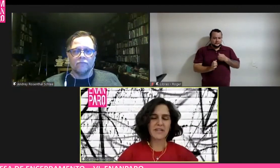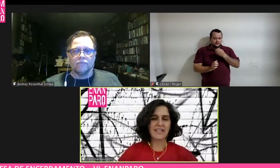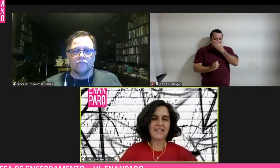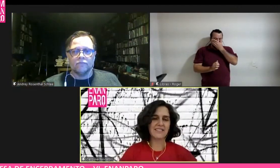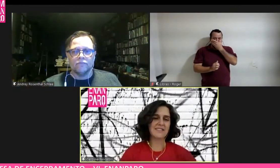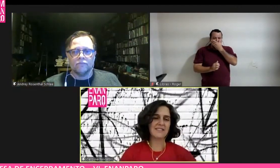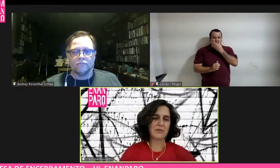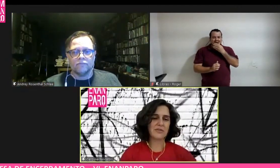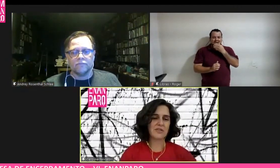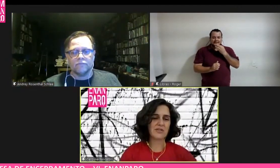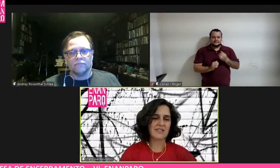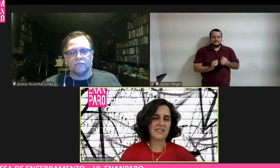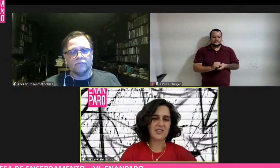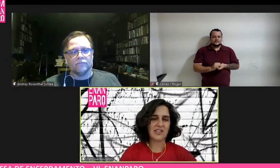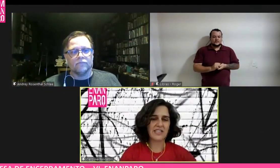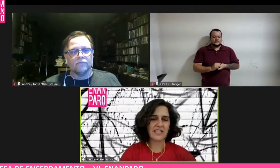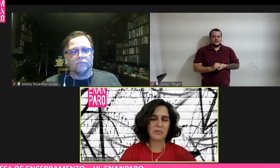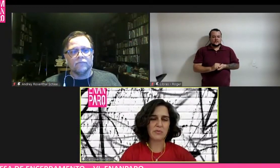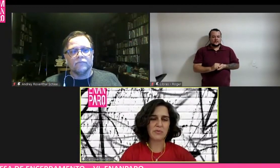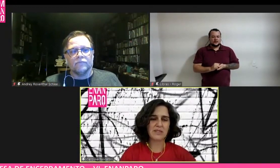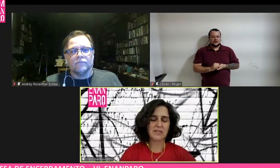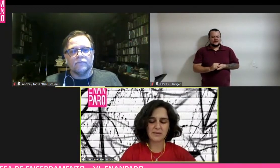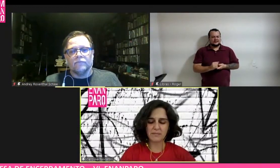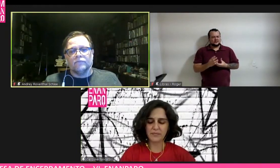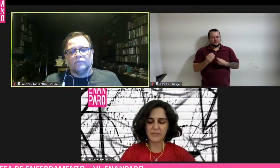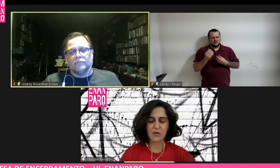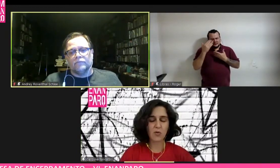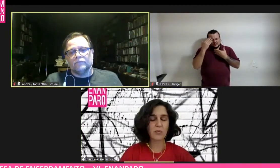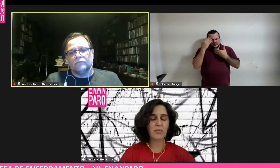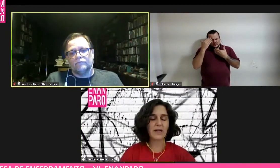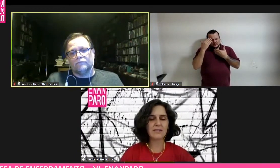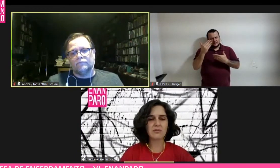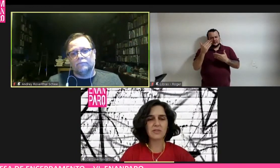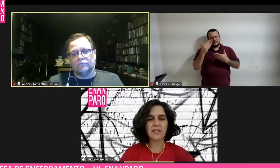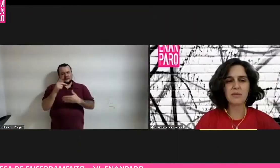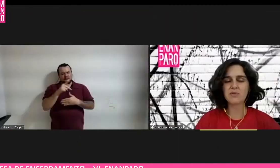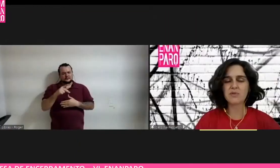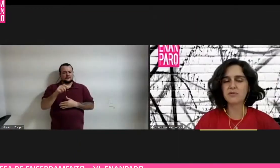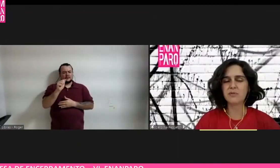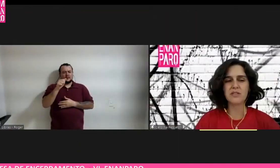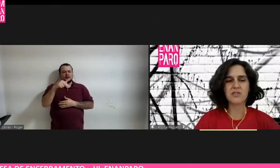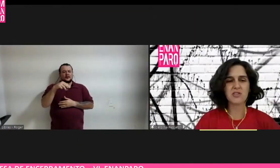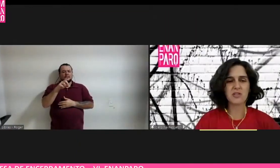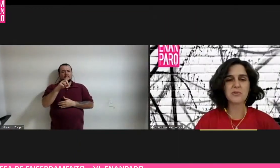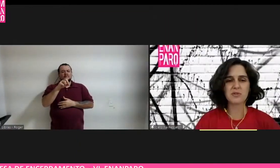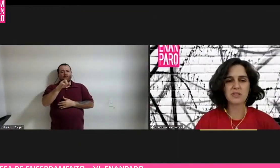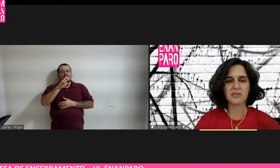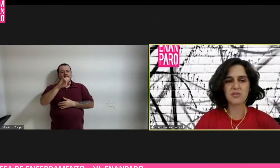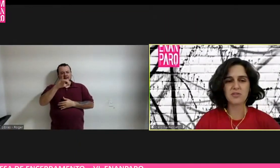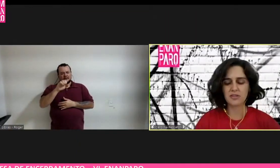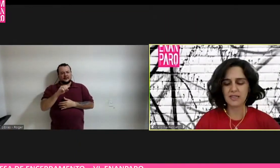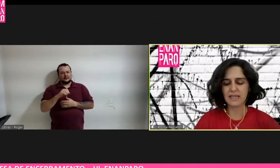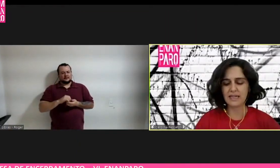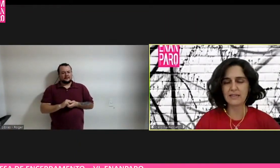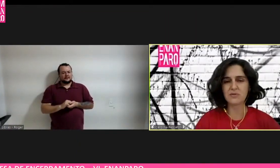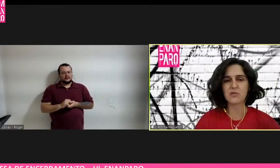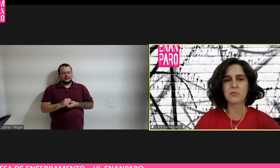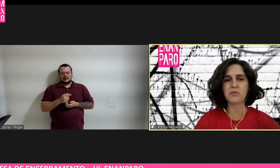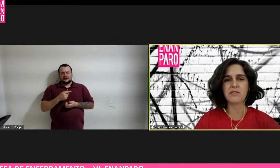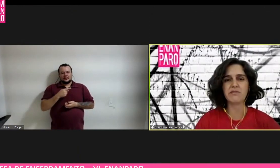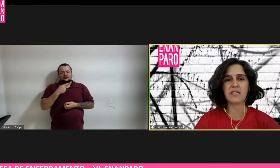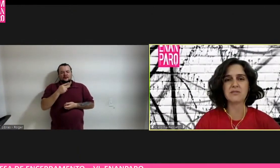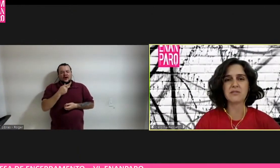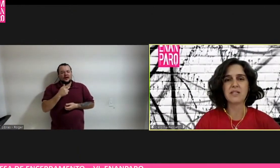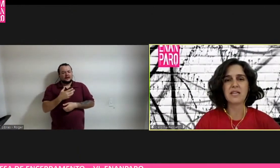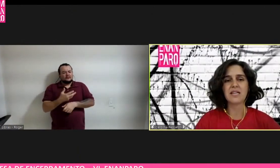Muitíssimo obrigada, professor André Schli, por esse completo e absolutamente emocionante relato sobre o